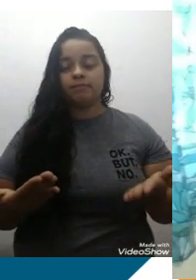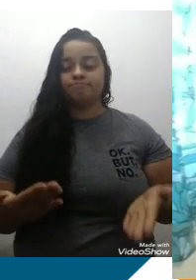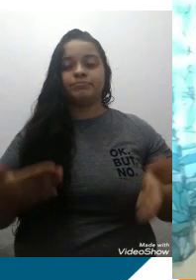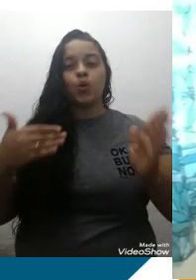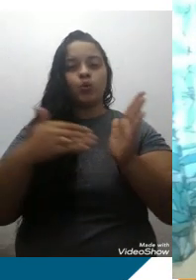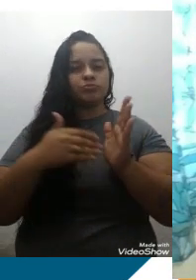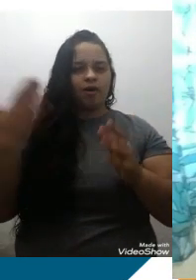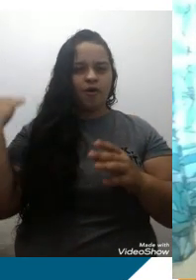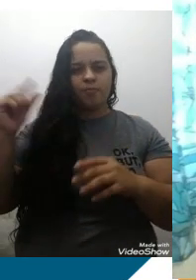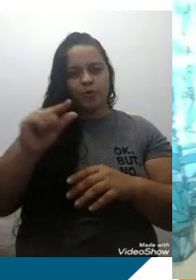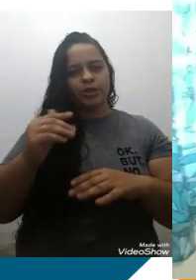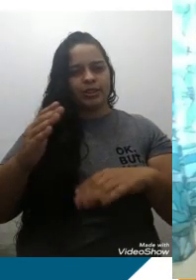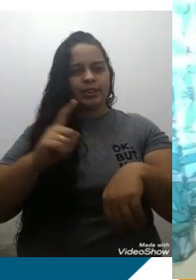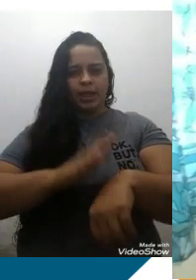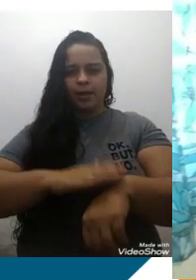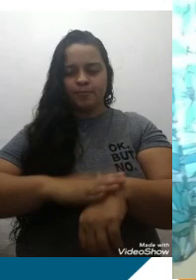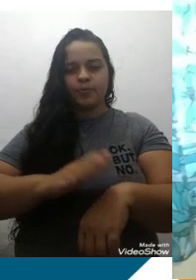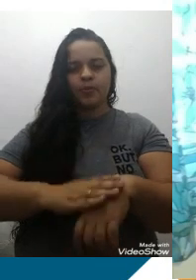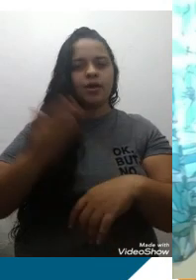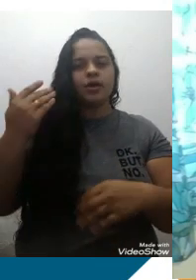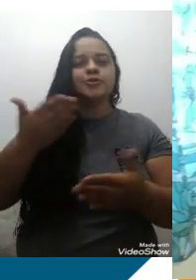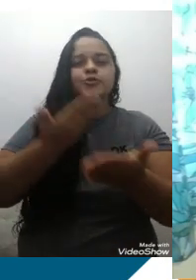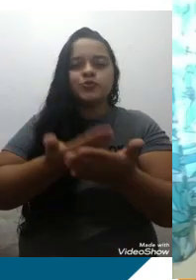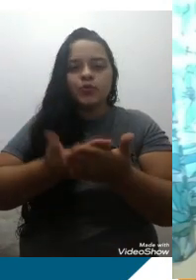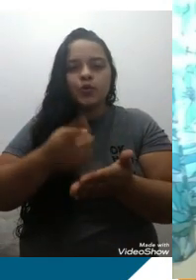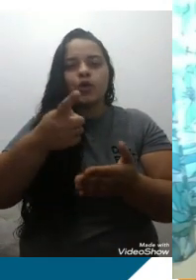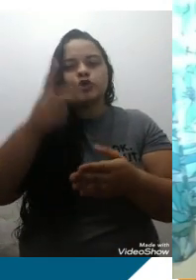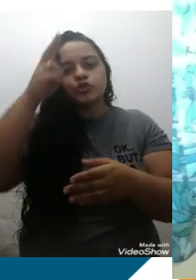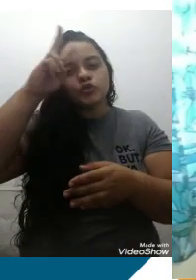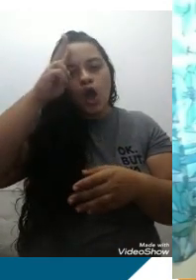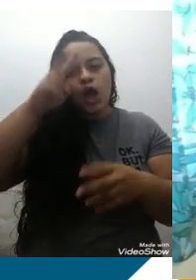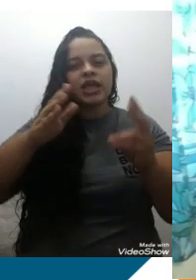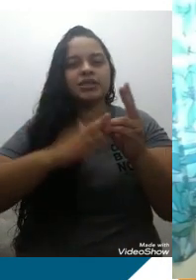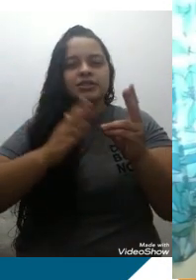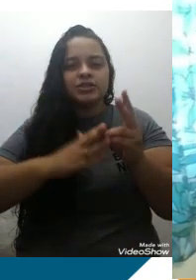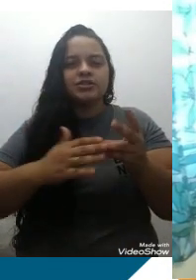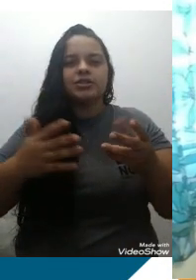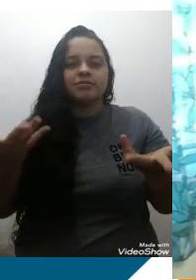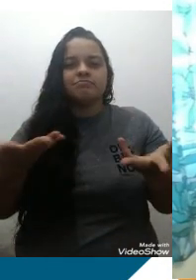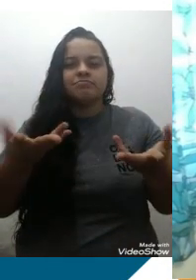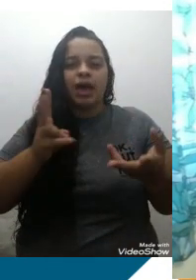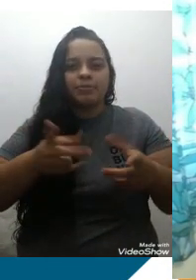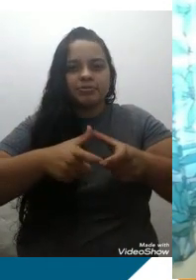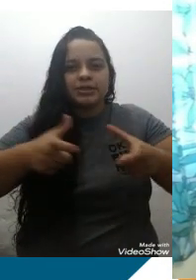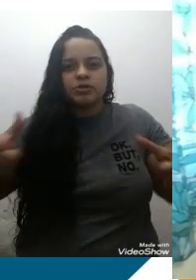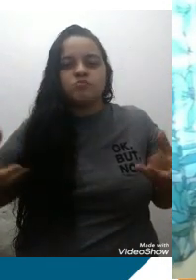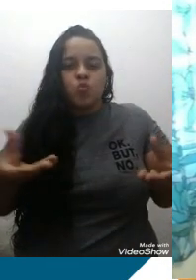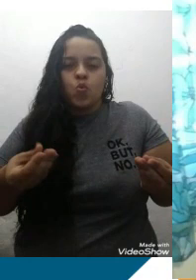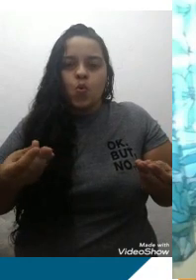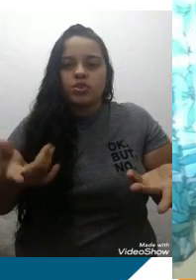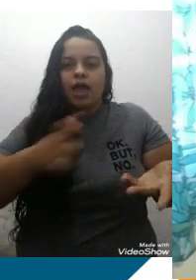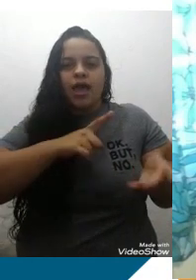Nas últimas décadas, os estudos sobre a história indígena vêm crescendo muito, né? Então, eles têm mostrado